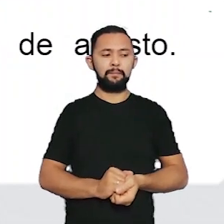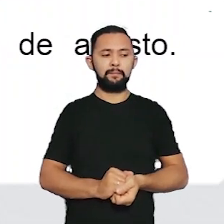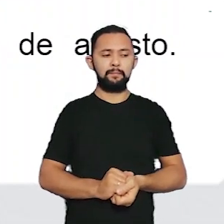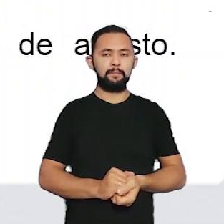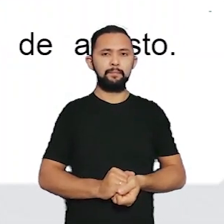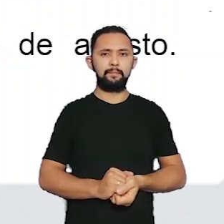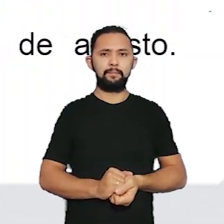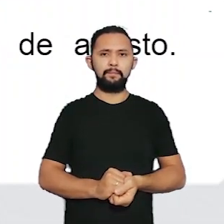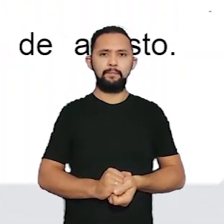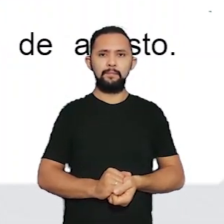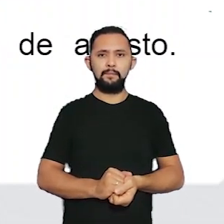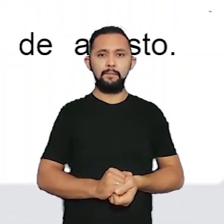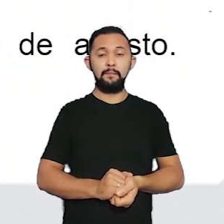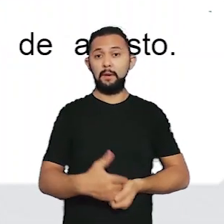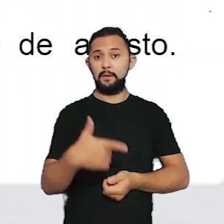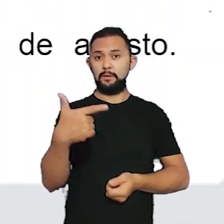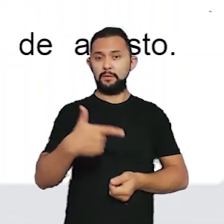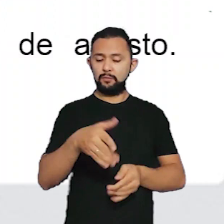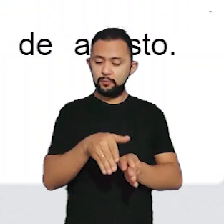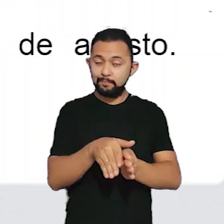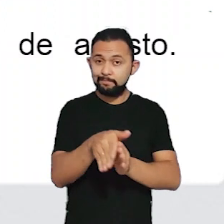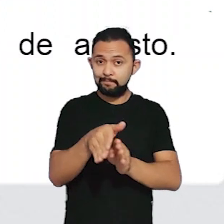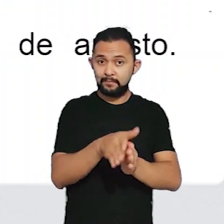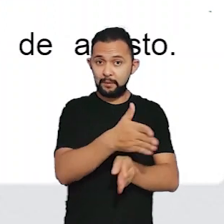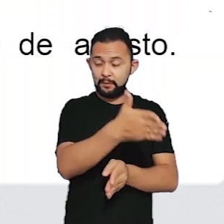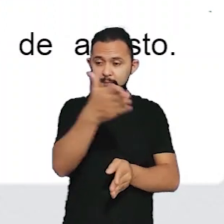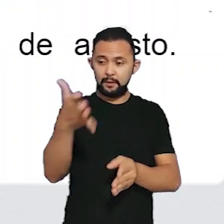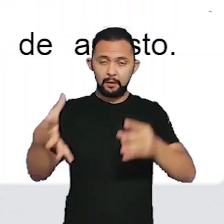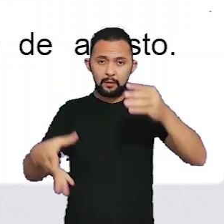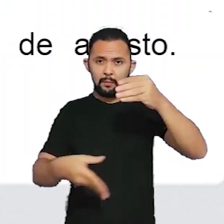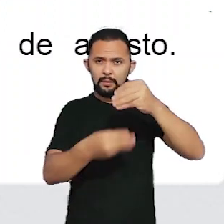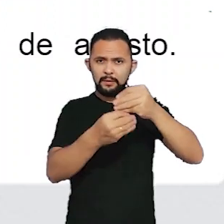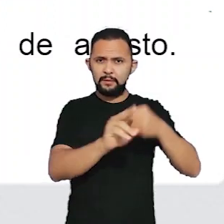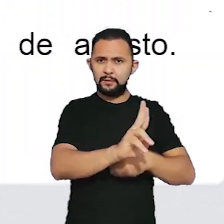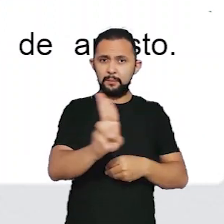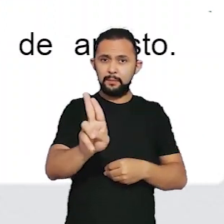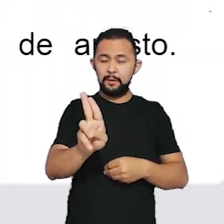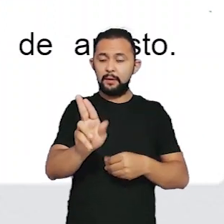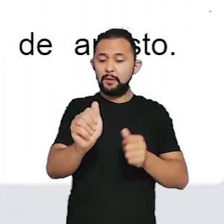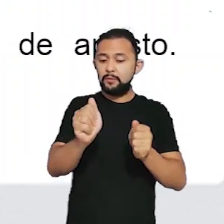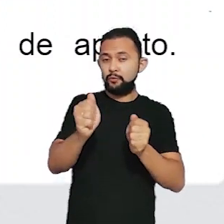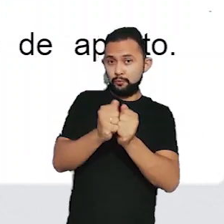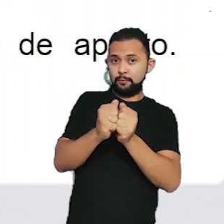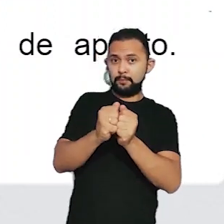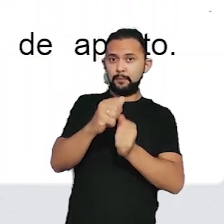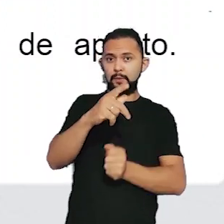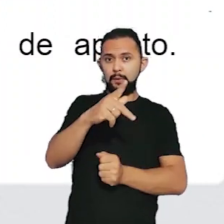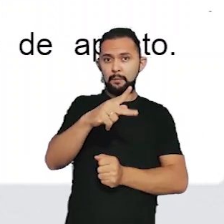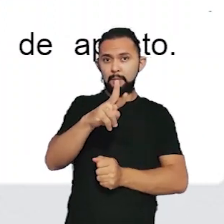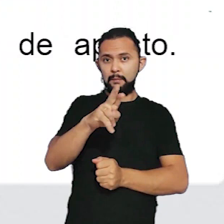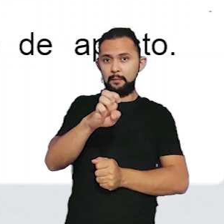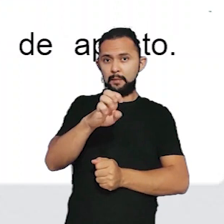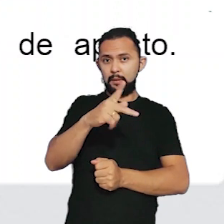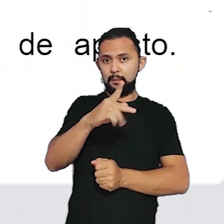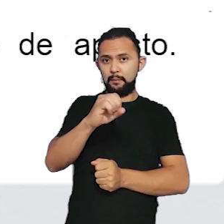objetiva indireta. Segunda dica aí para vocês. A completiva nominal, ela vai sempre vir acompanhada de uma preposição.